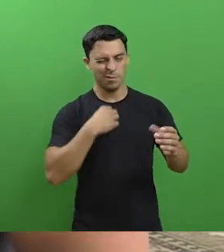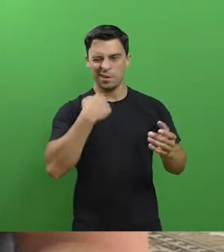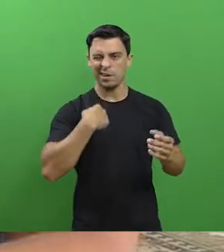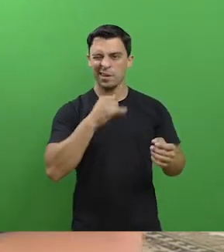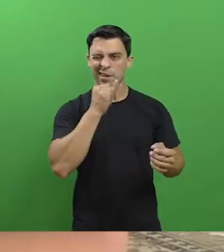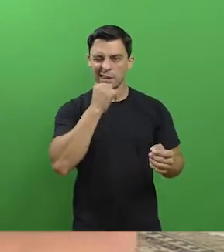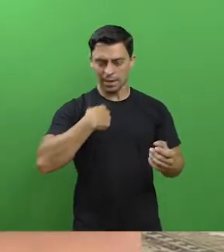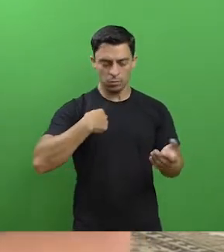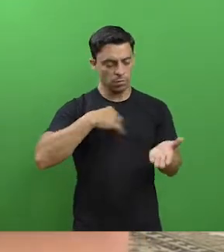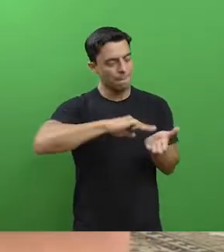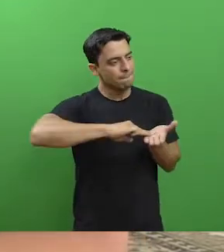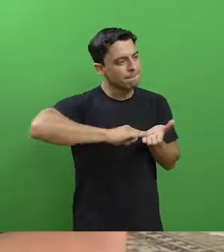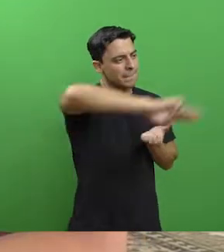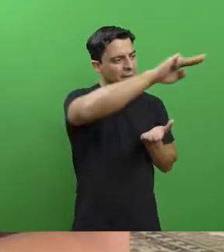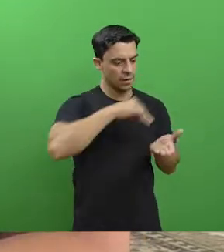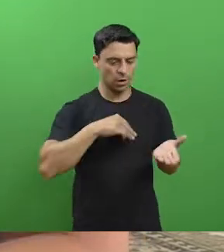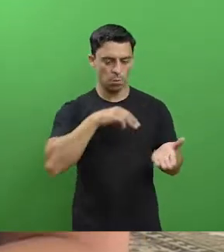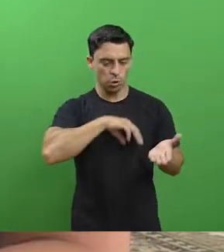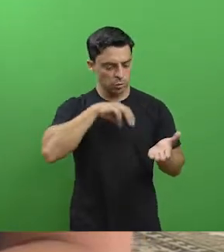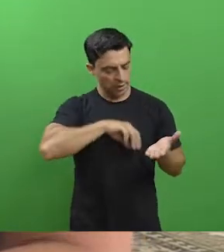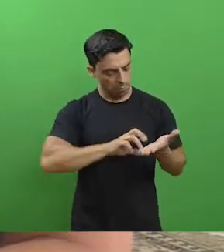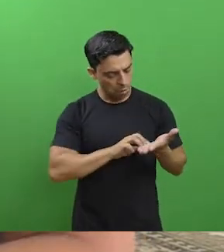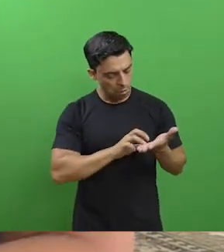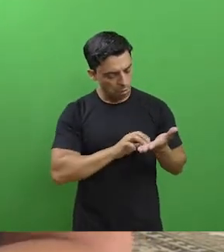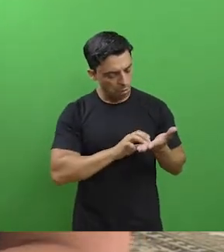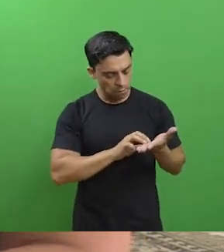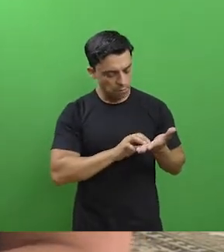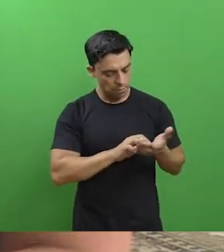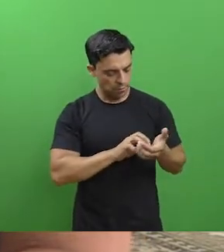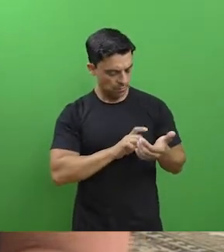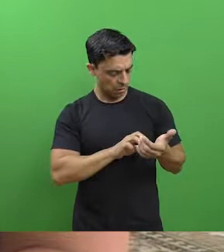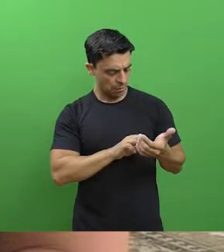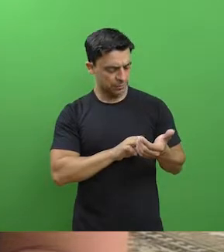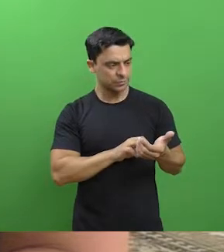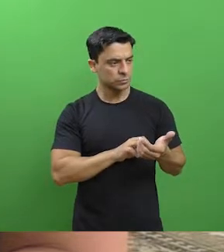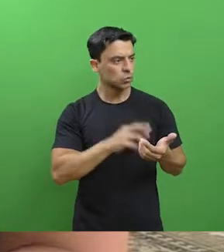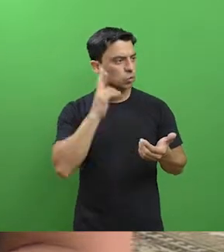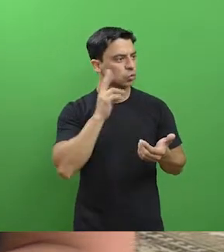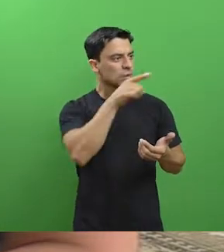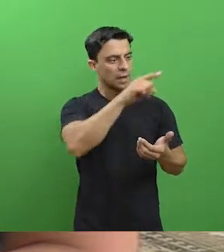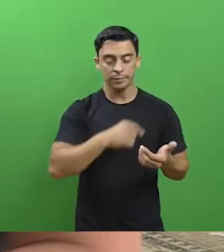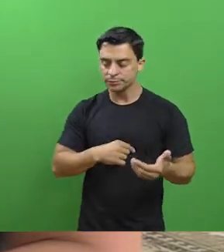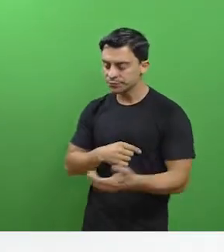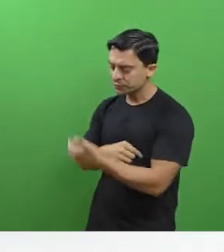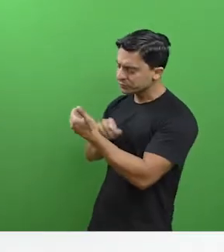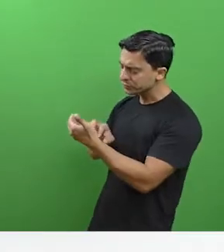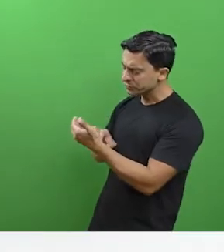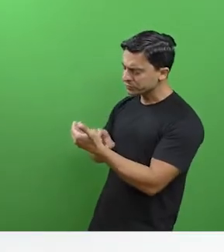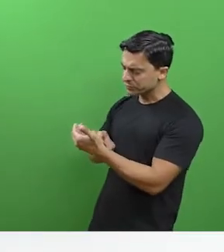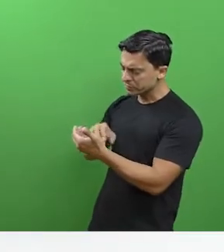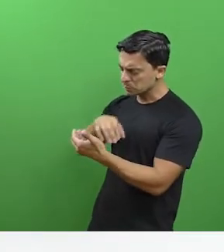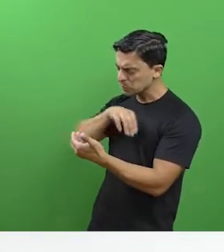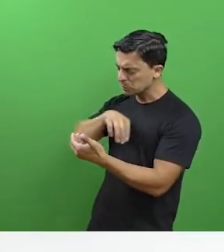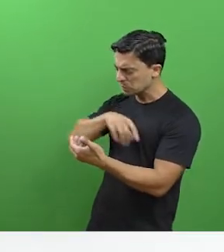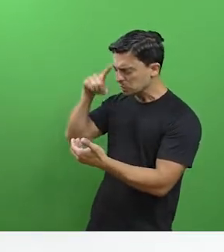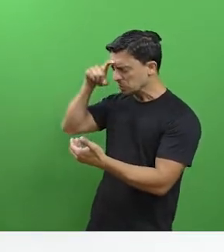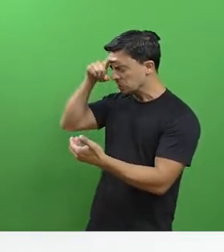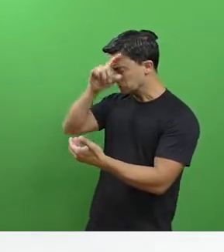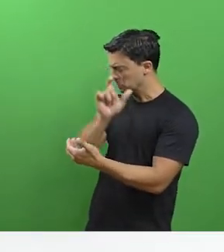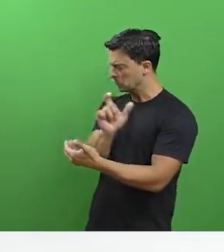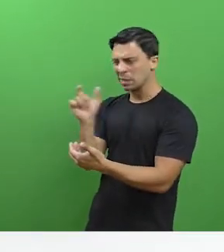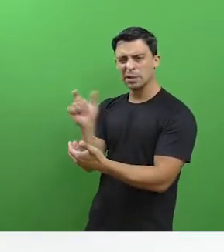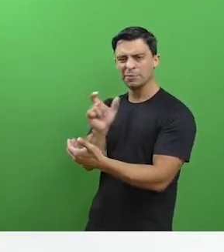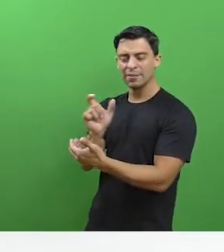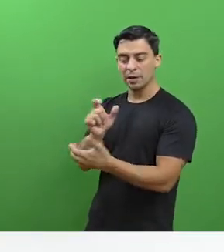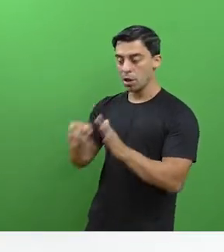português, escrever lá em português, né, a mensagem. O surdo não vai conseguir entender porque português não é a língua dele. Não é o idioma dele,